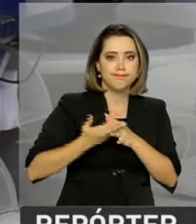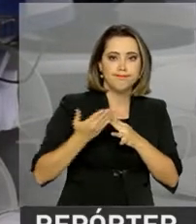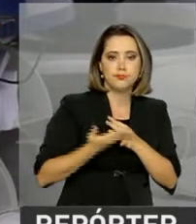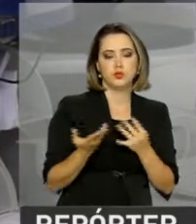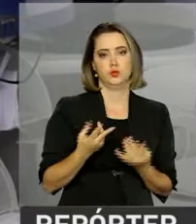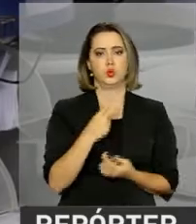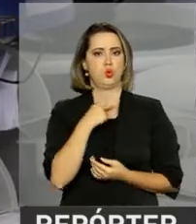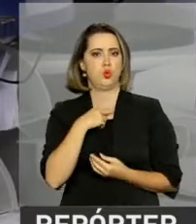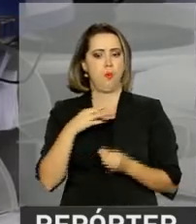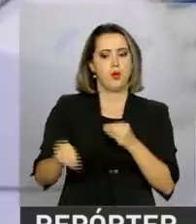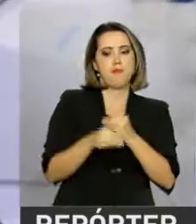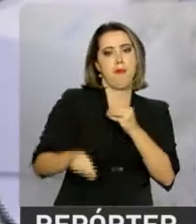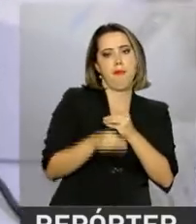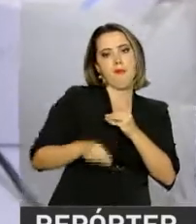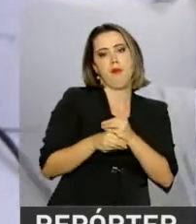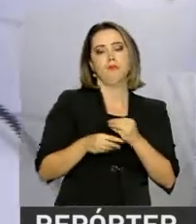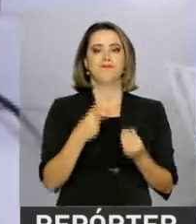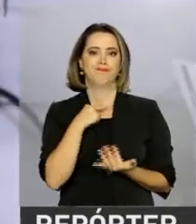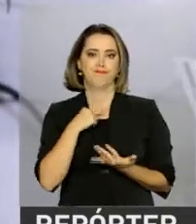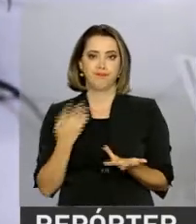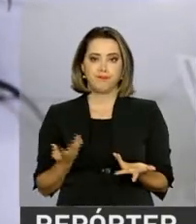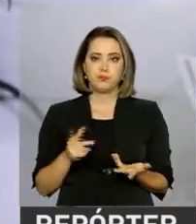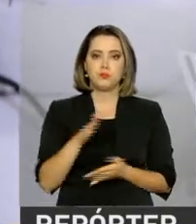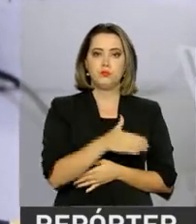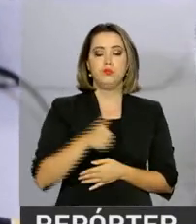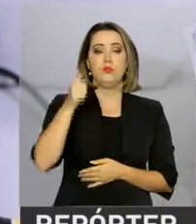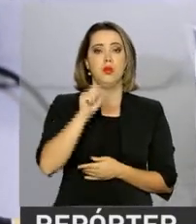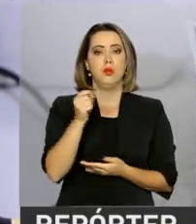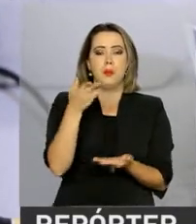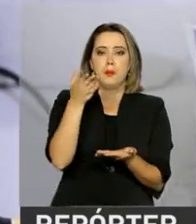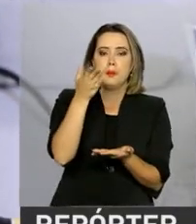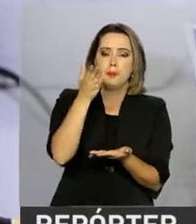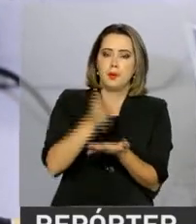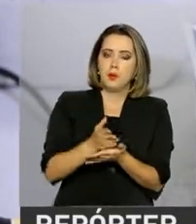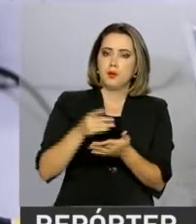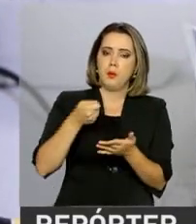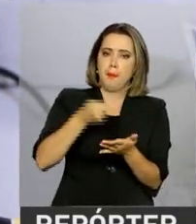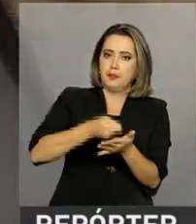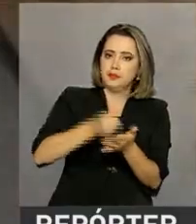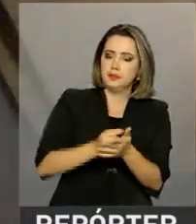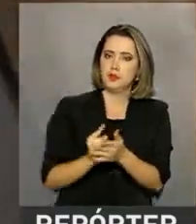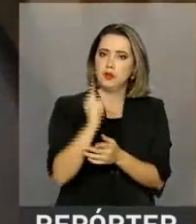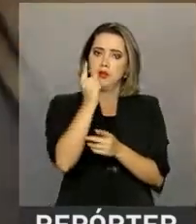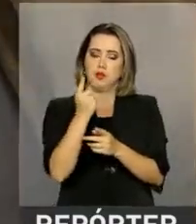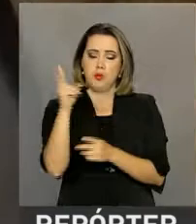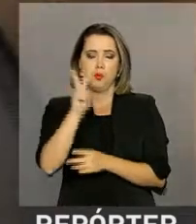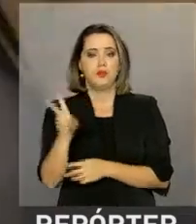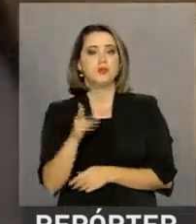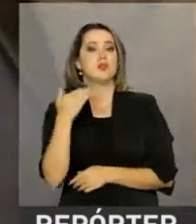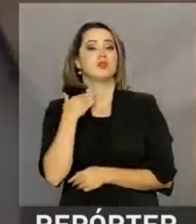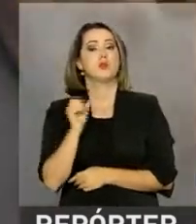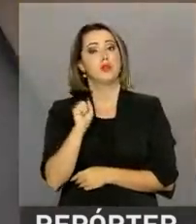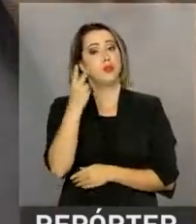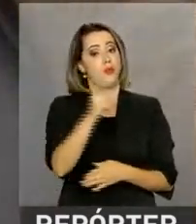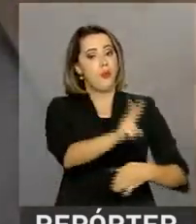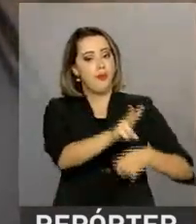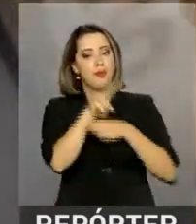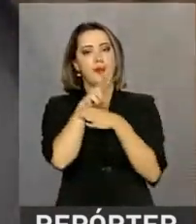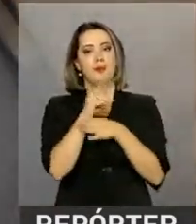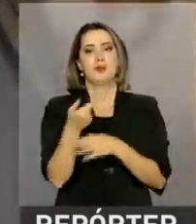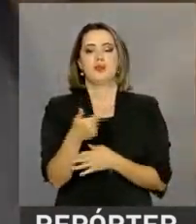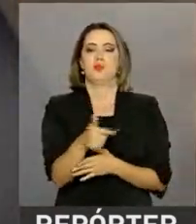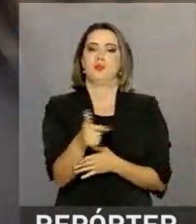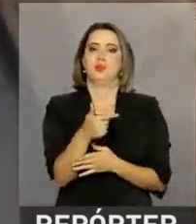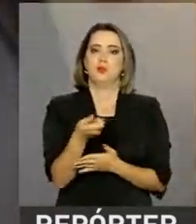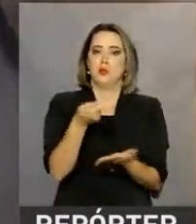acumular ao longo dos meses é preferível que a pessoa faz o parcelamento da fatura no banco ou até mesmo pegue um empréstimo caso não tenha dinheiro